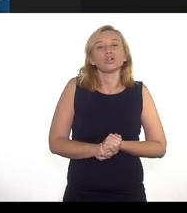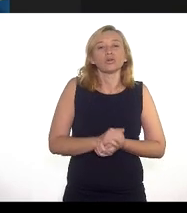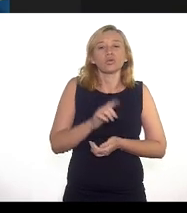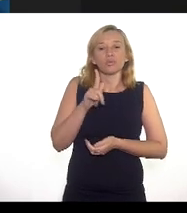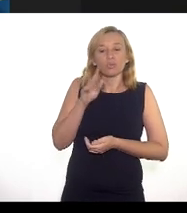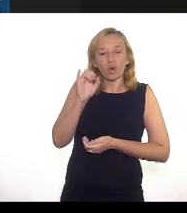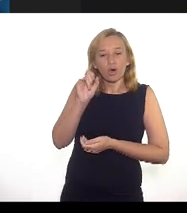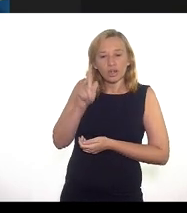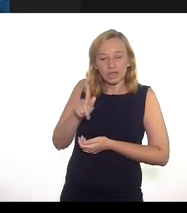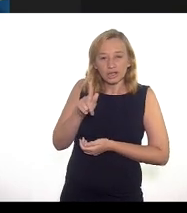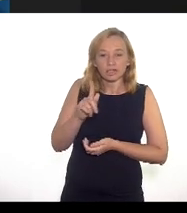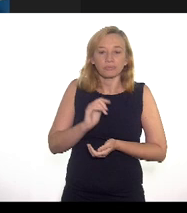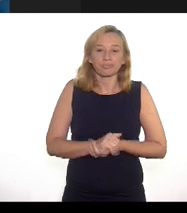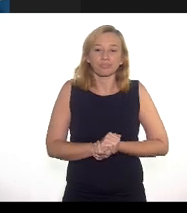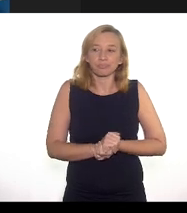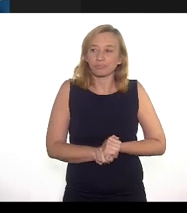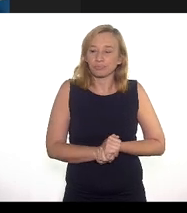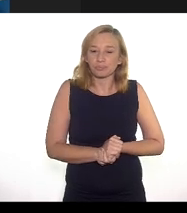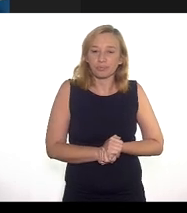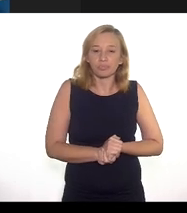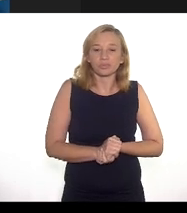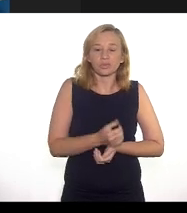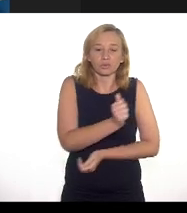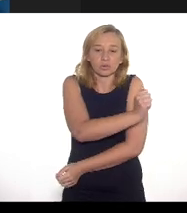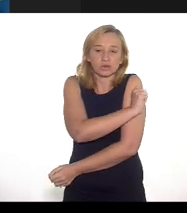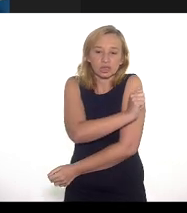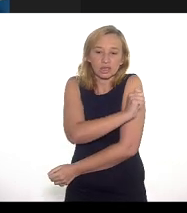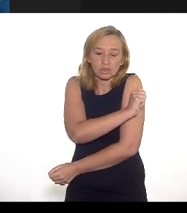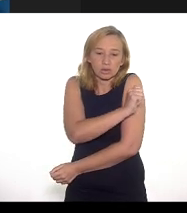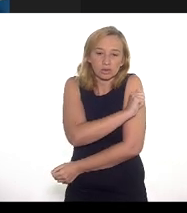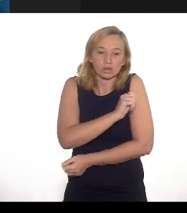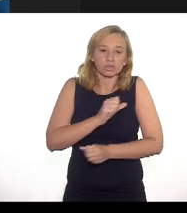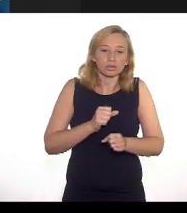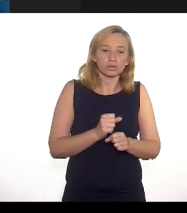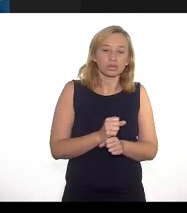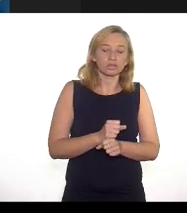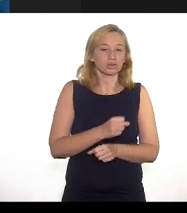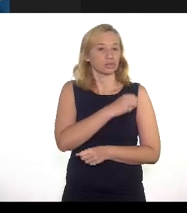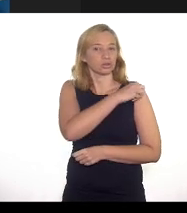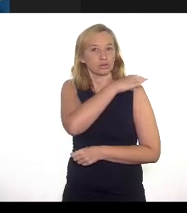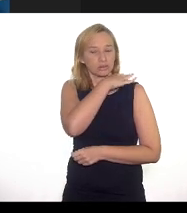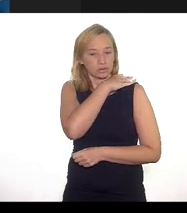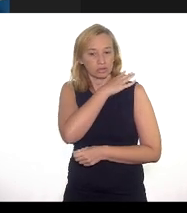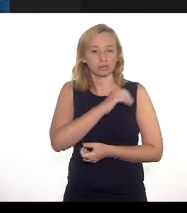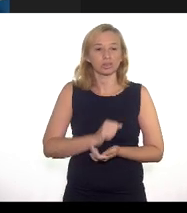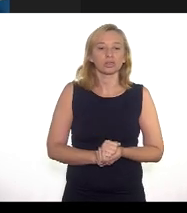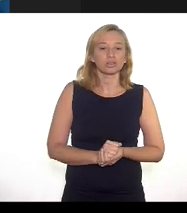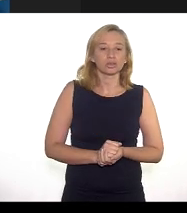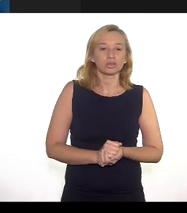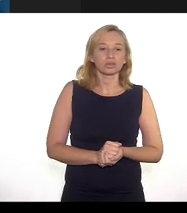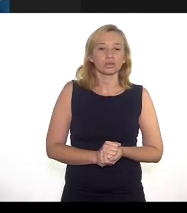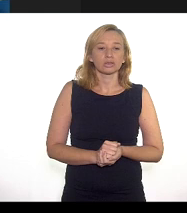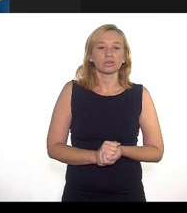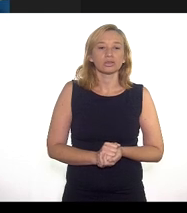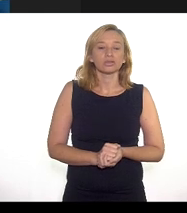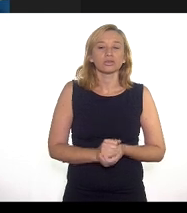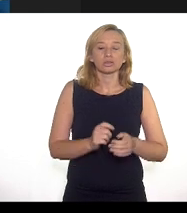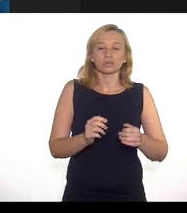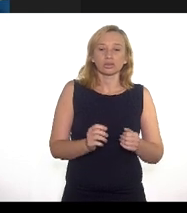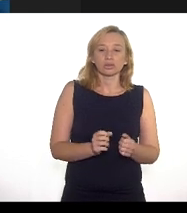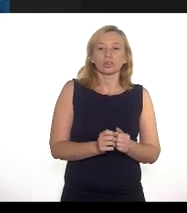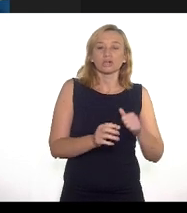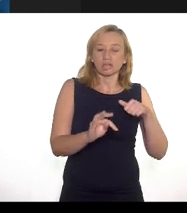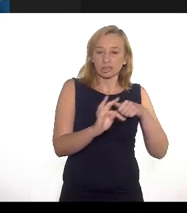blog que atende os alunos dos anos finais e do ensino médio técnico,